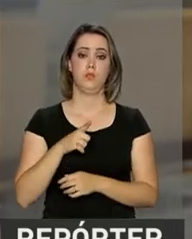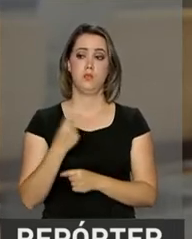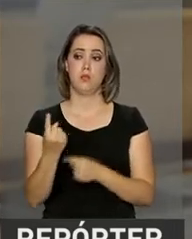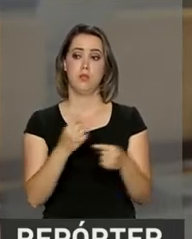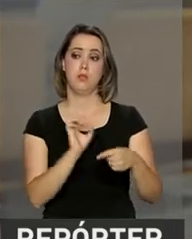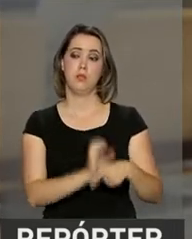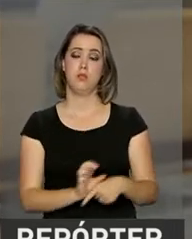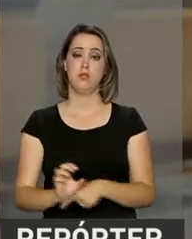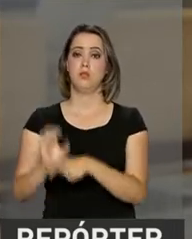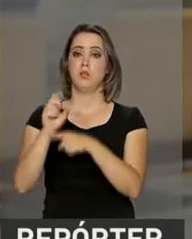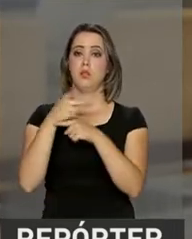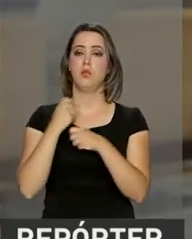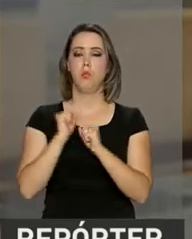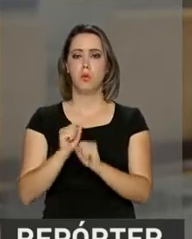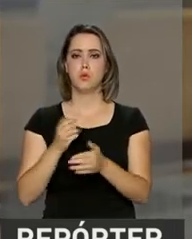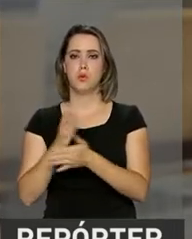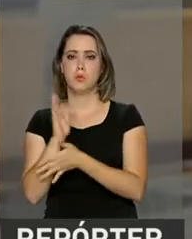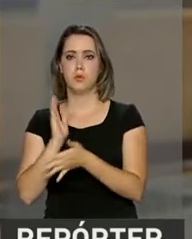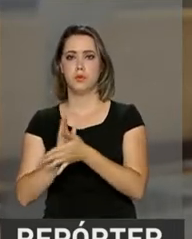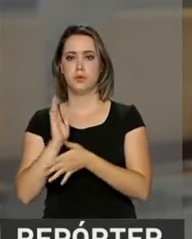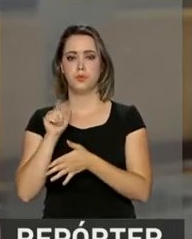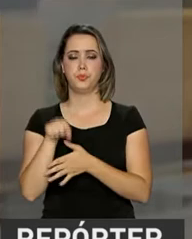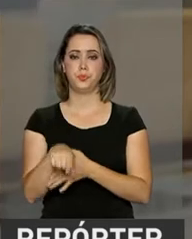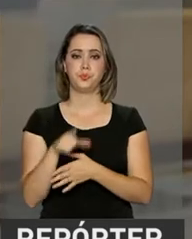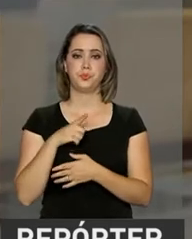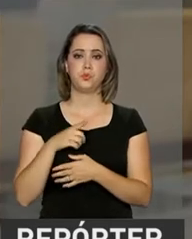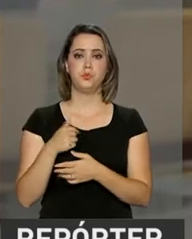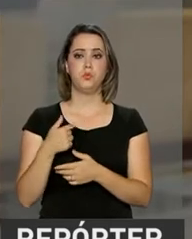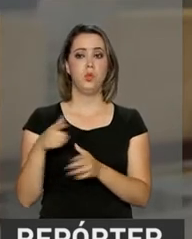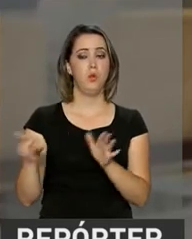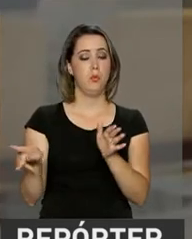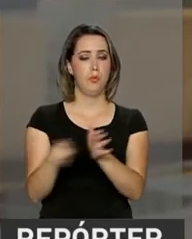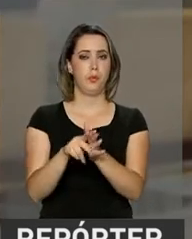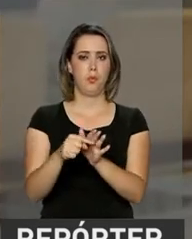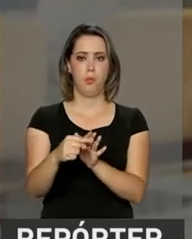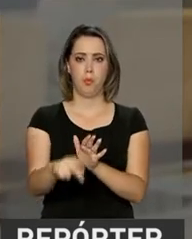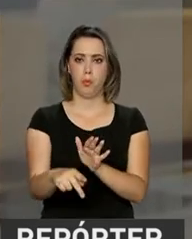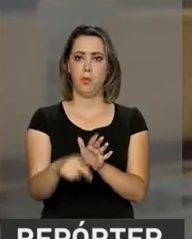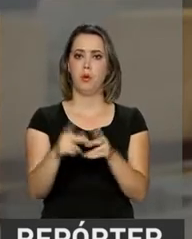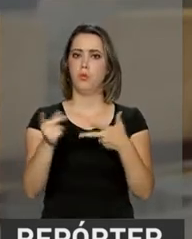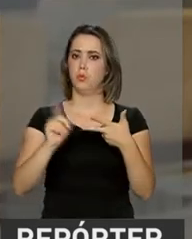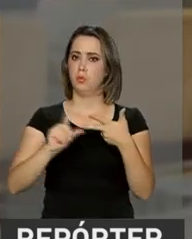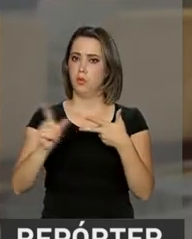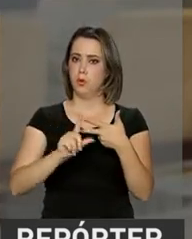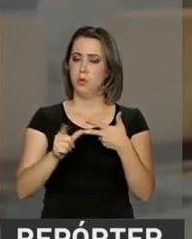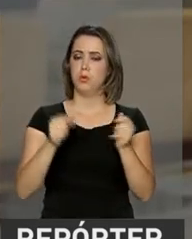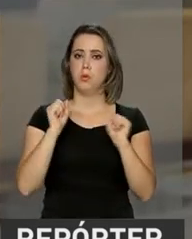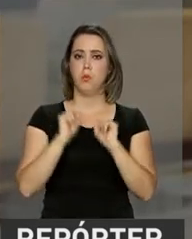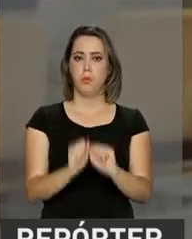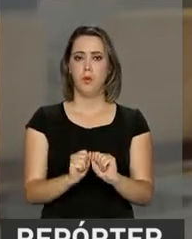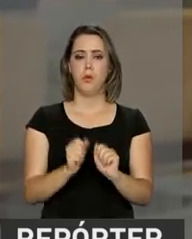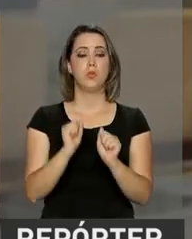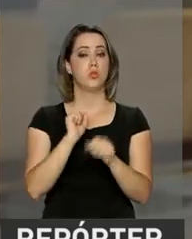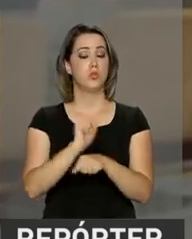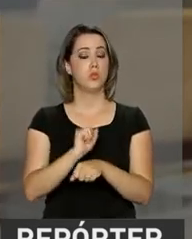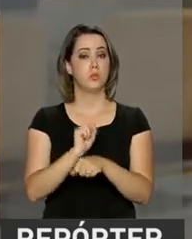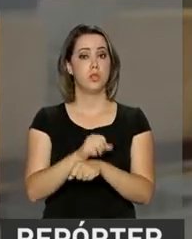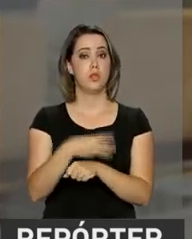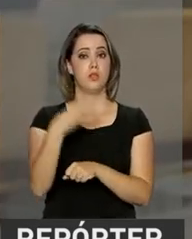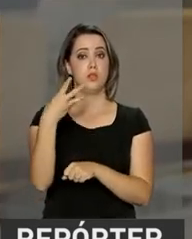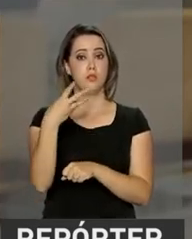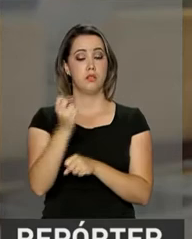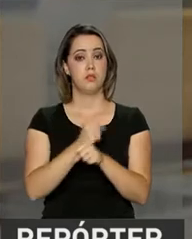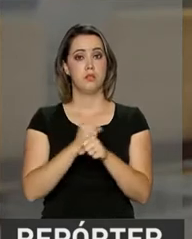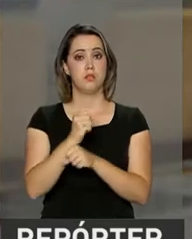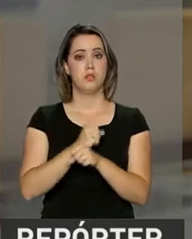estados consigam aprovar essas contrapartidas em suas assembleias estaduais, eles poderão ficar por 3 anos